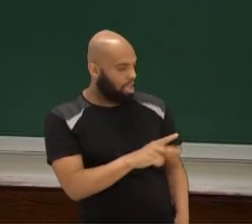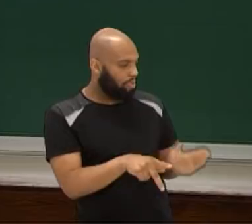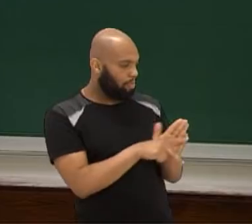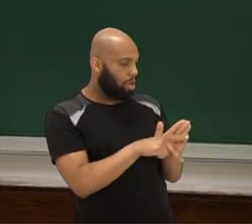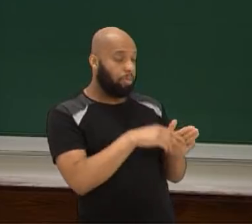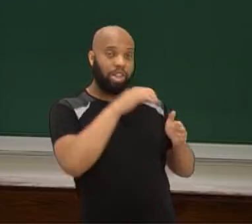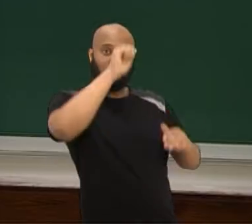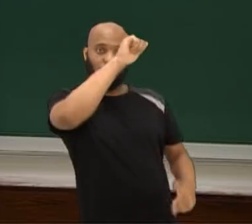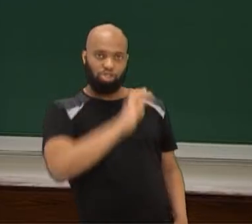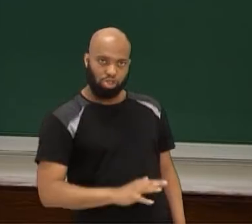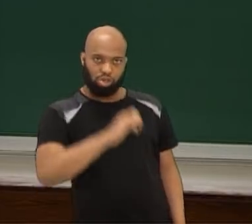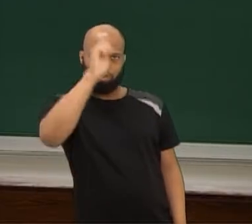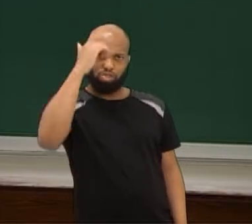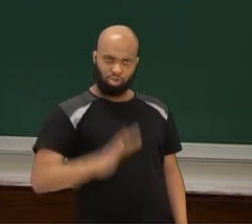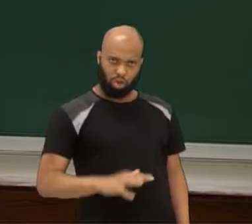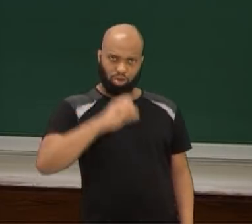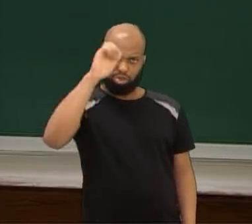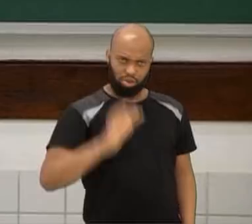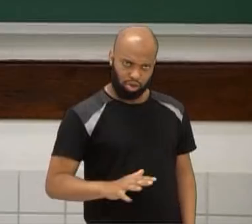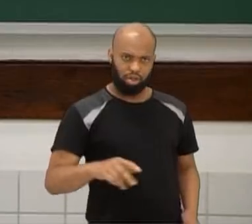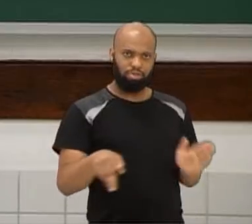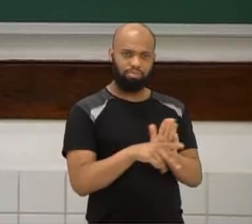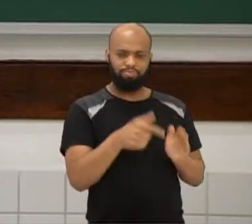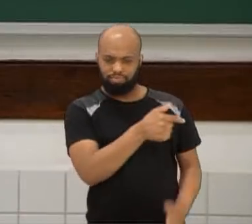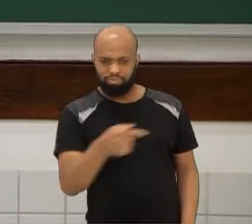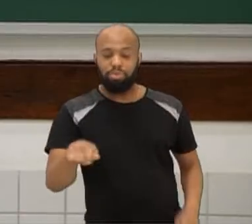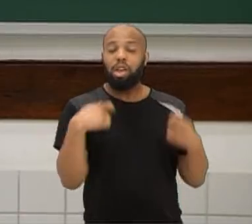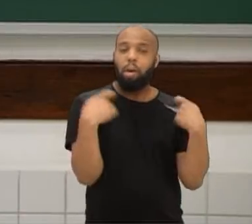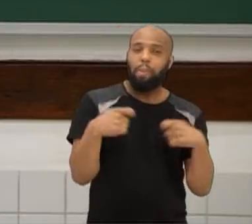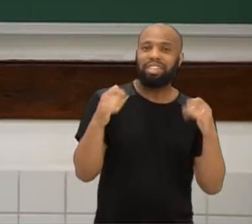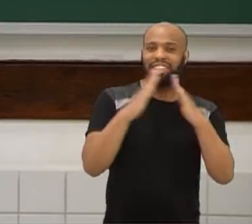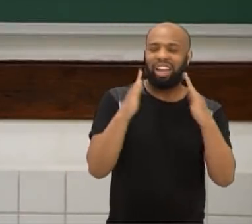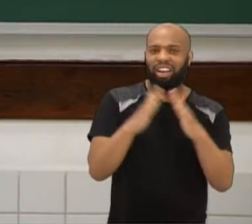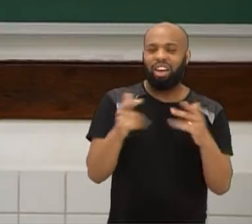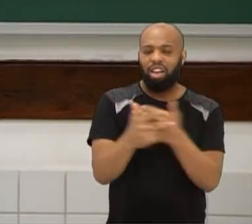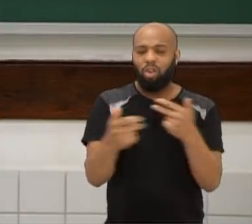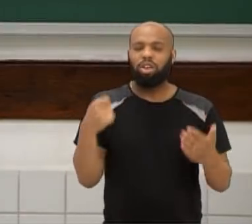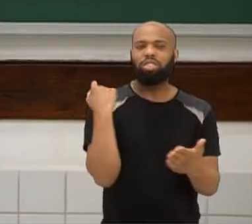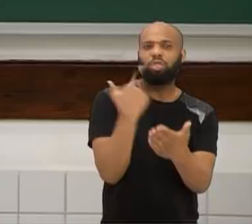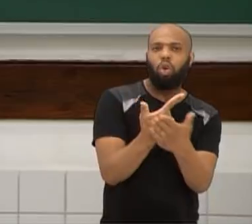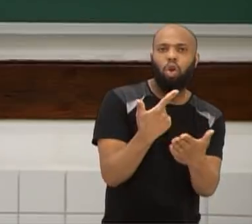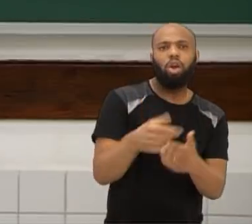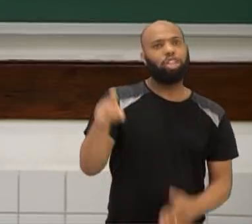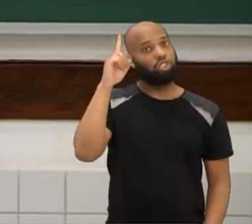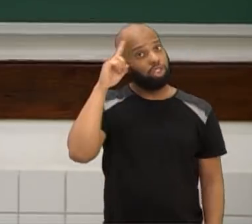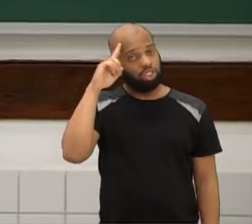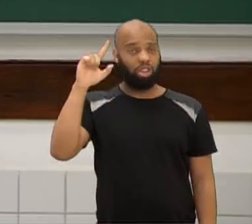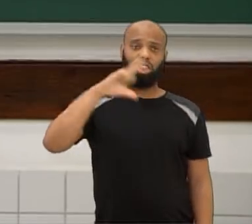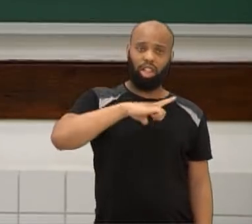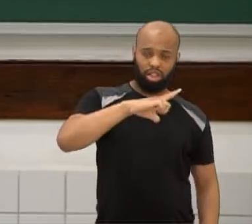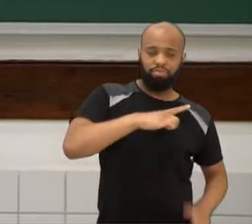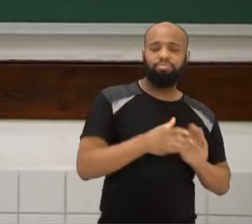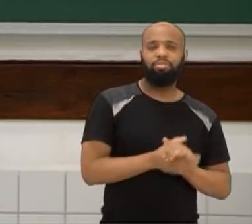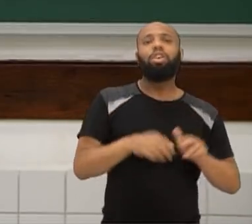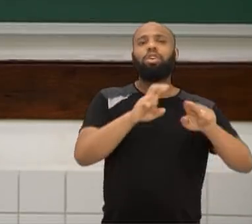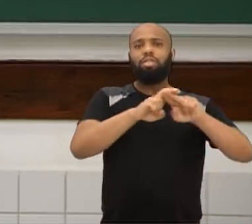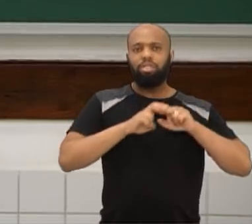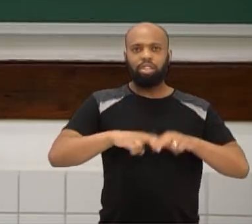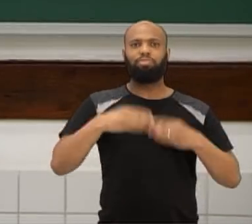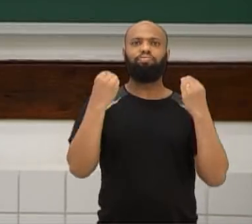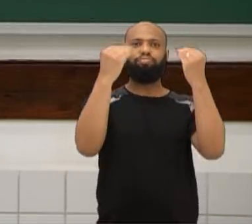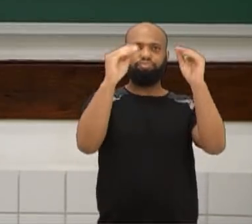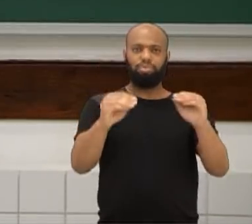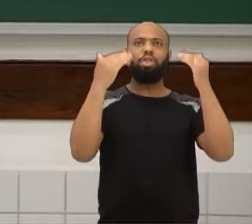e vê exatamente aquilo que ele precisa para casa, porque são coisas que você compra no seu dia a dia, né? Então, são coisas